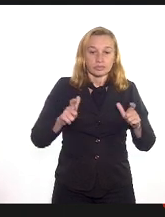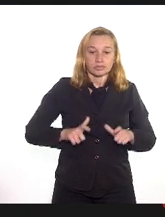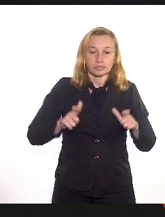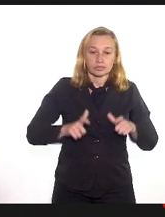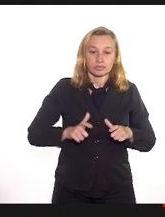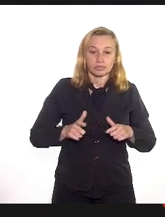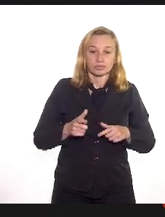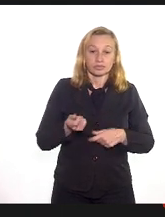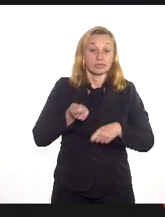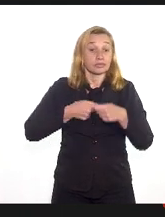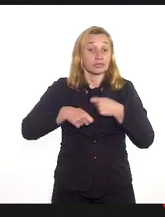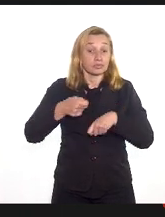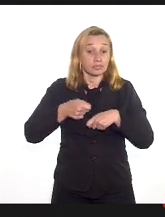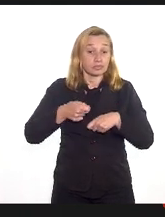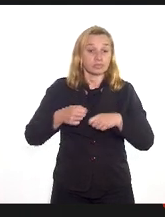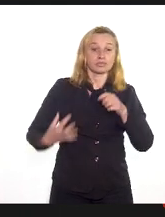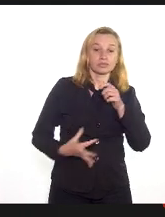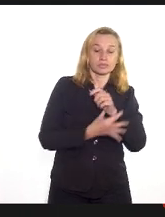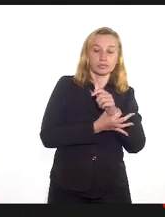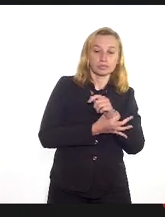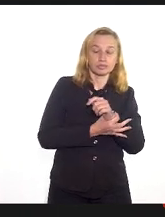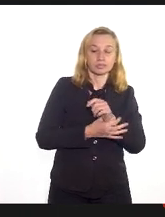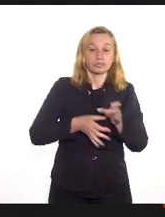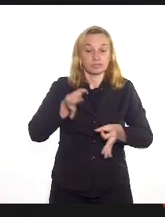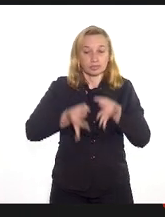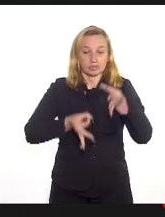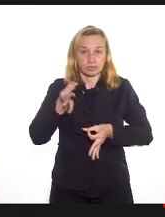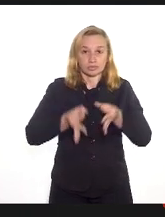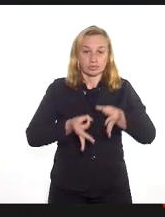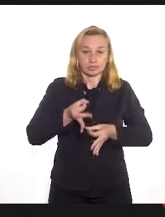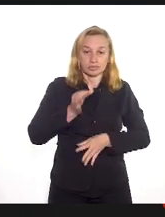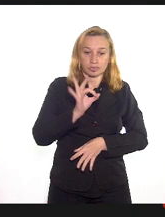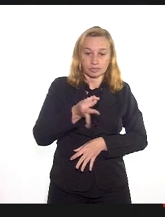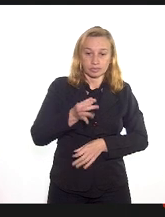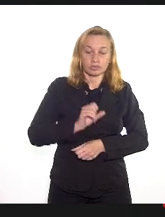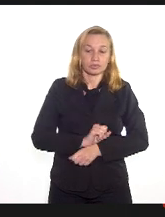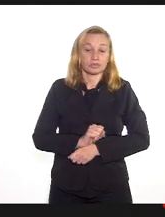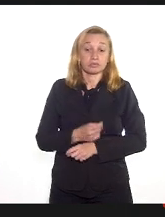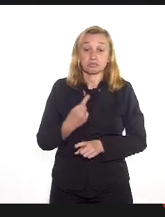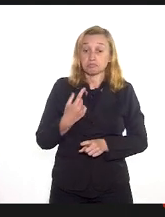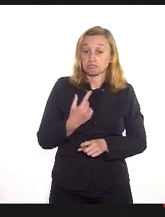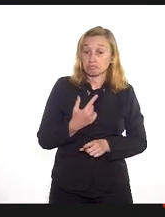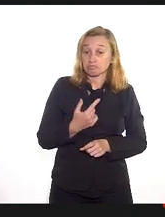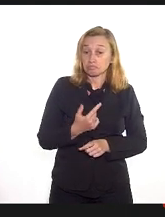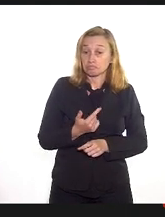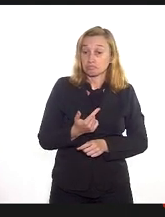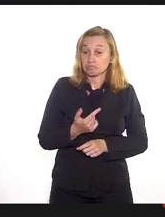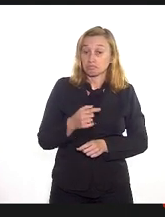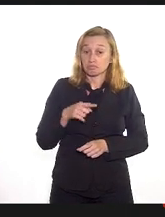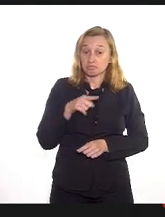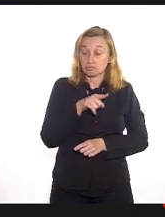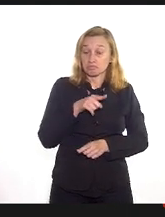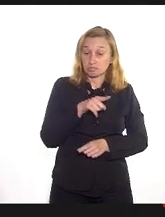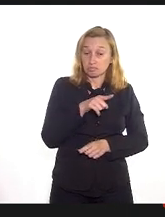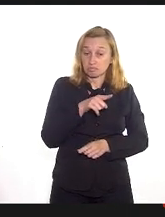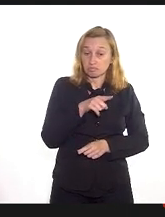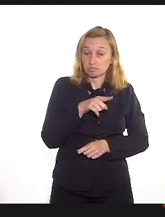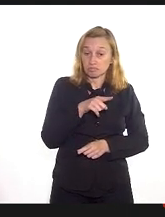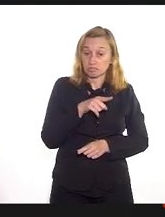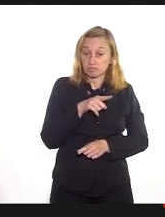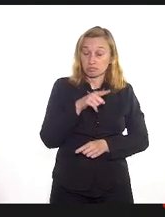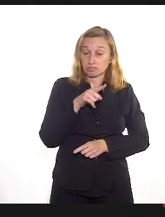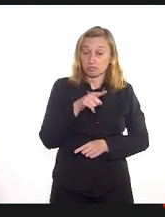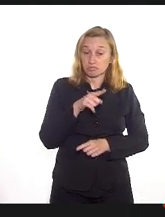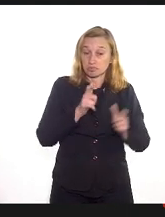de negócios e de segurança jurídica plenamente estabelecido. Porque, senão, aquela premissa do nosso ambiente